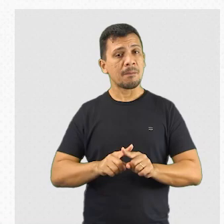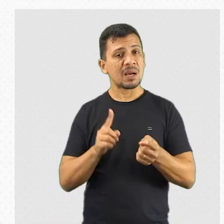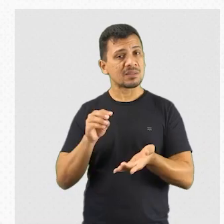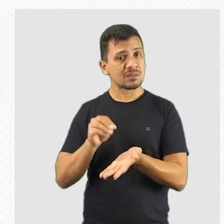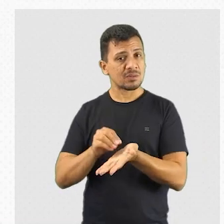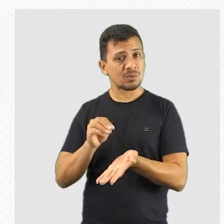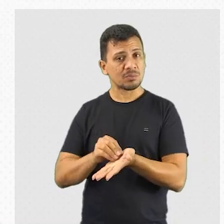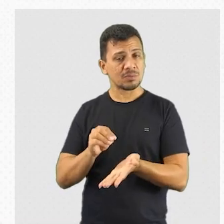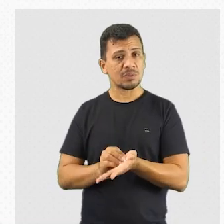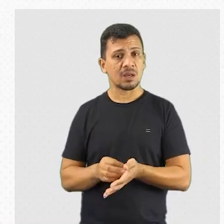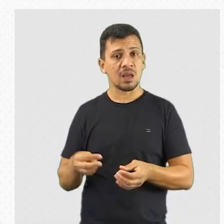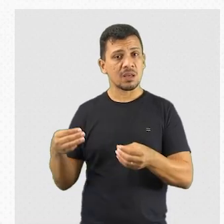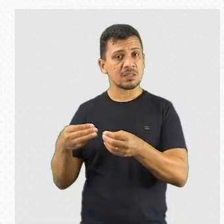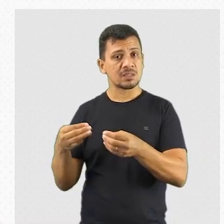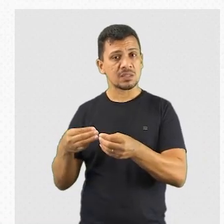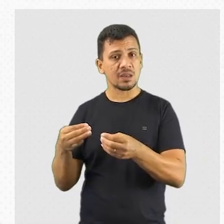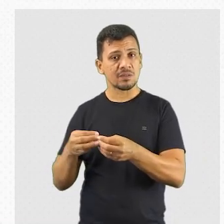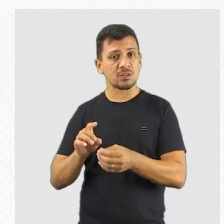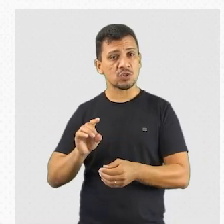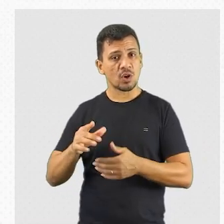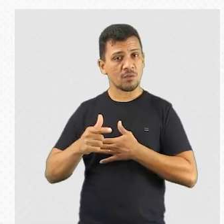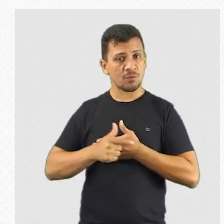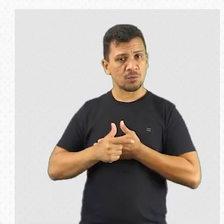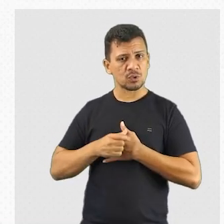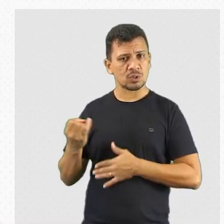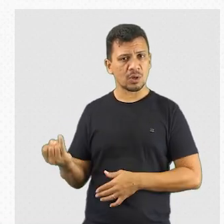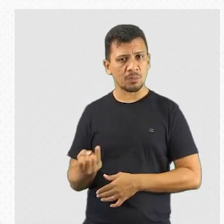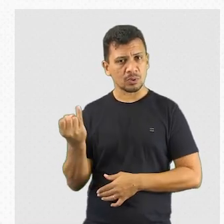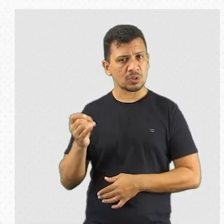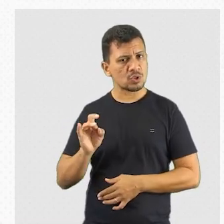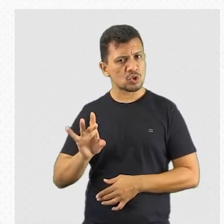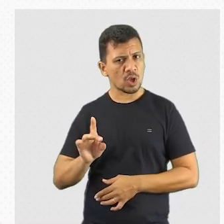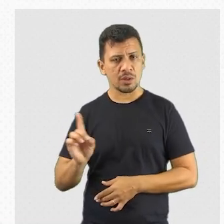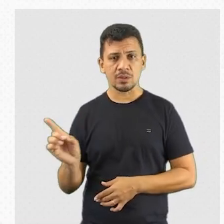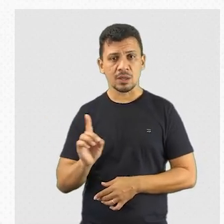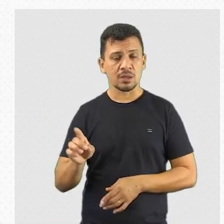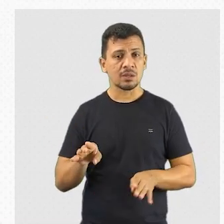é importante somente de forma funcional. Ela também é importante com